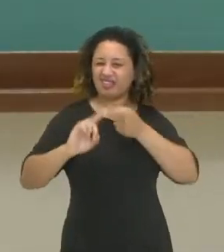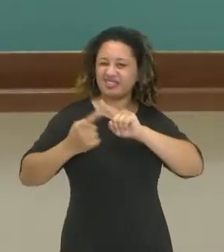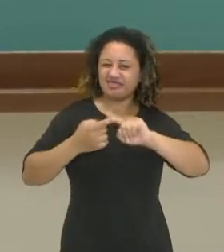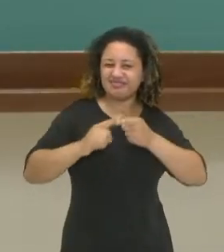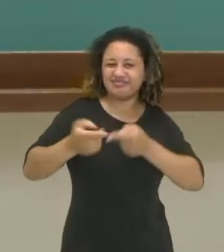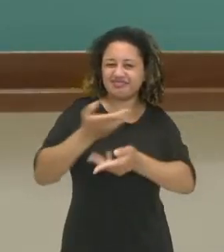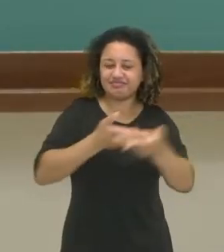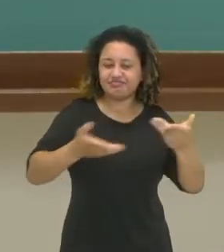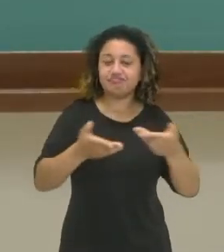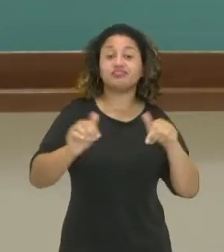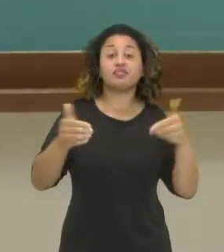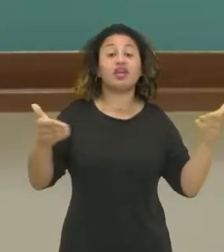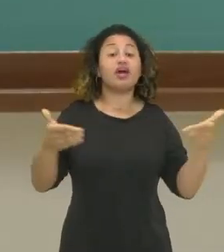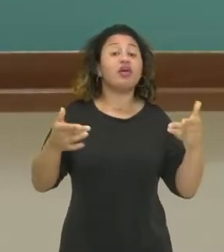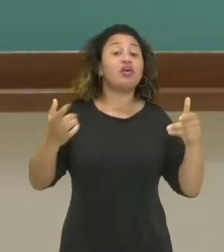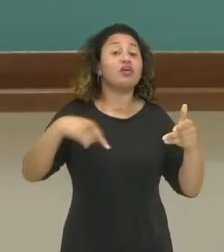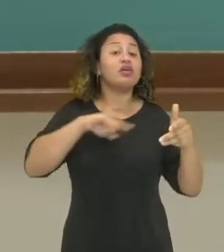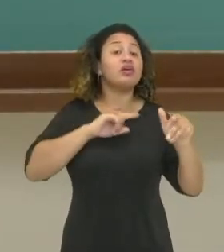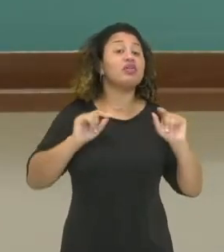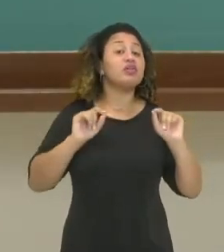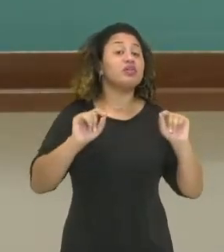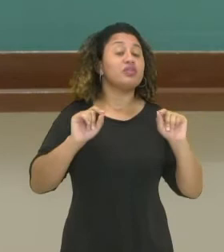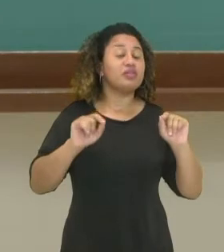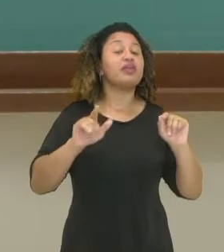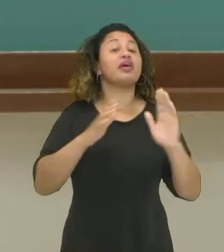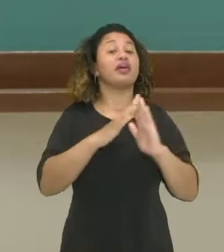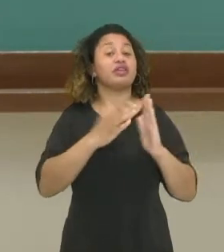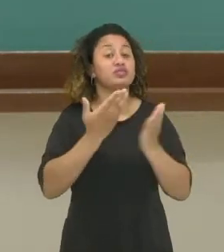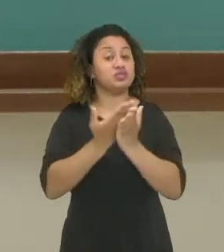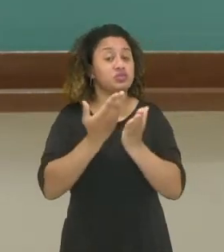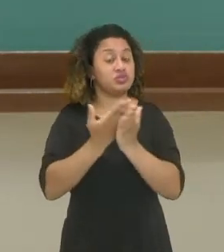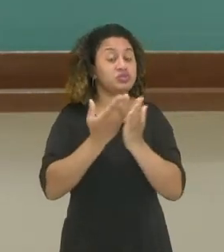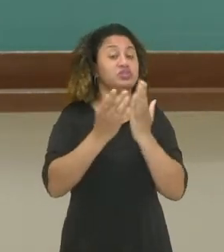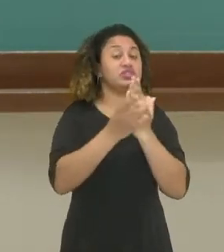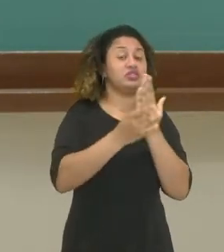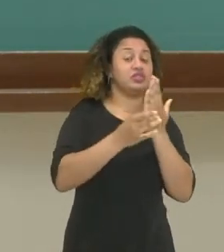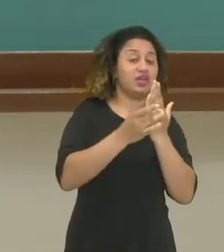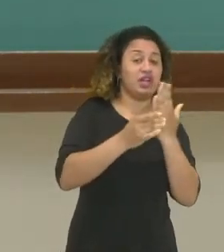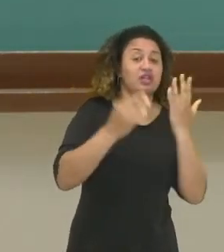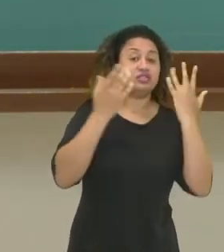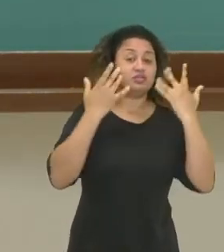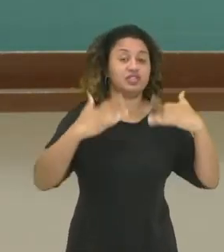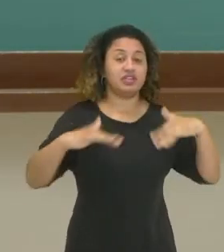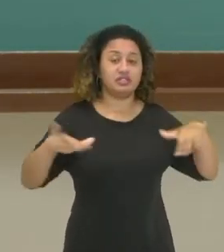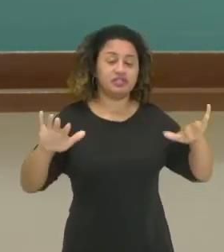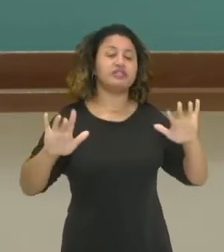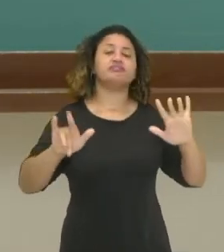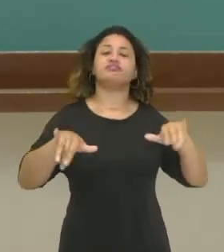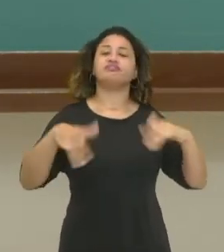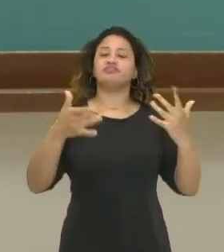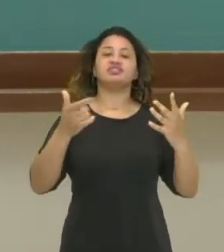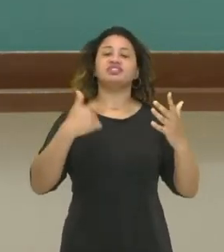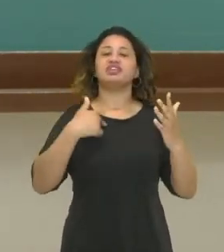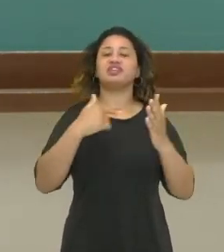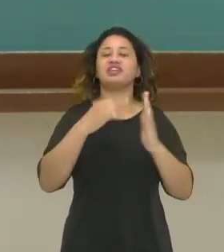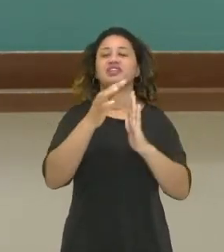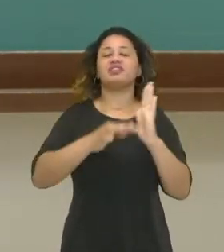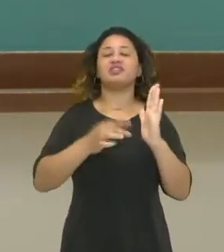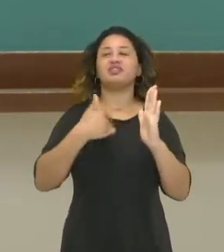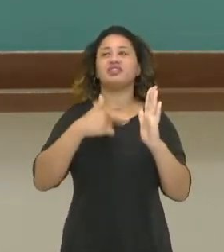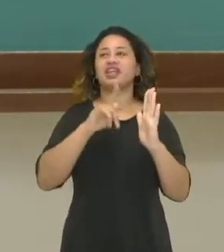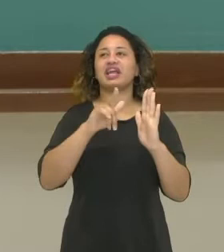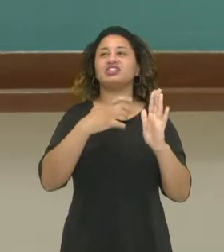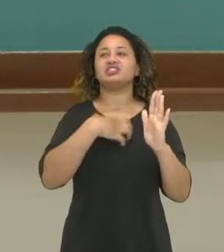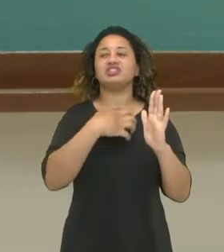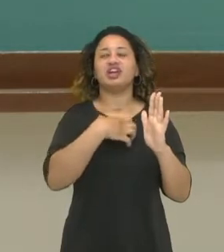nós estamos agora no realismo, naturalismo, né? Então as obras não têm mais aquela água com